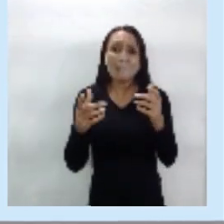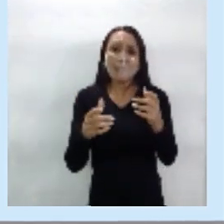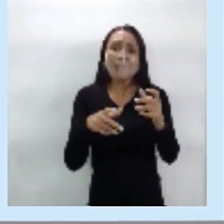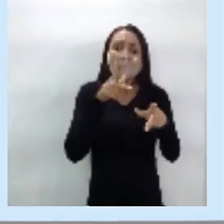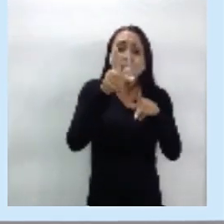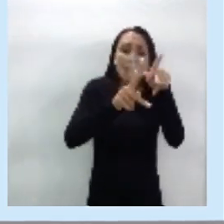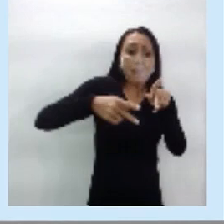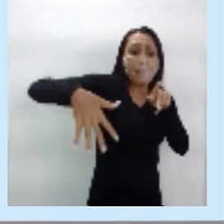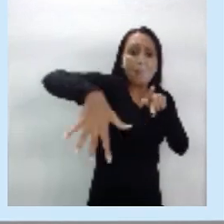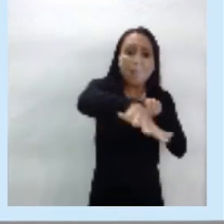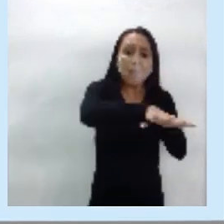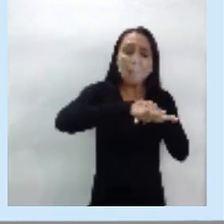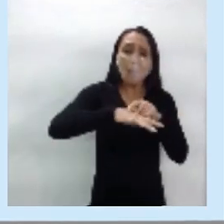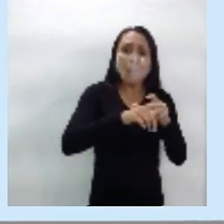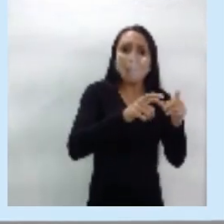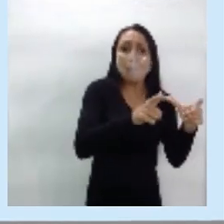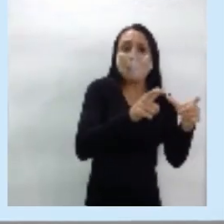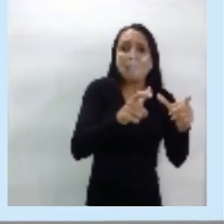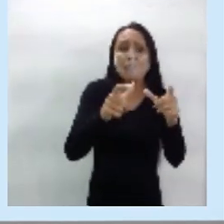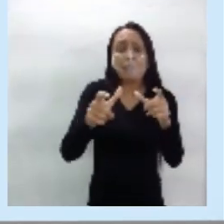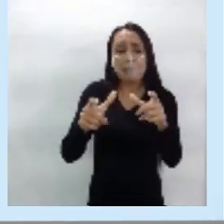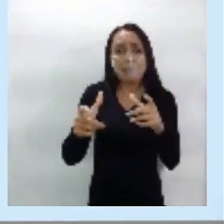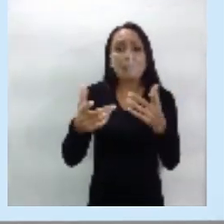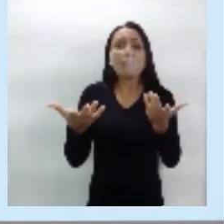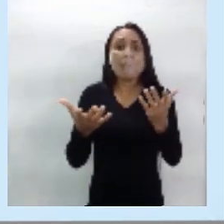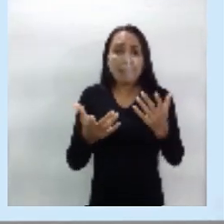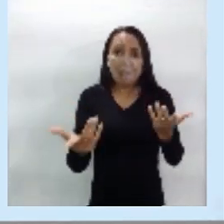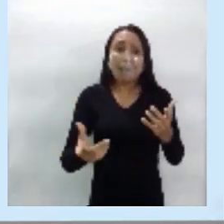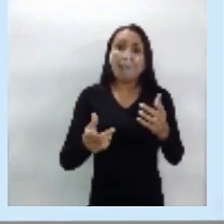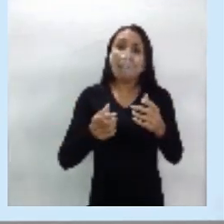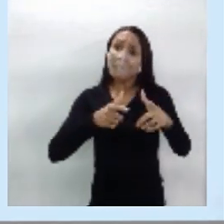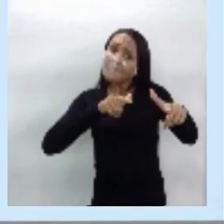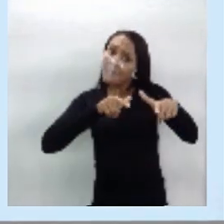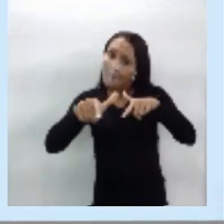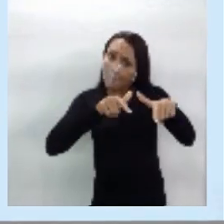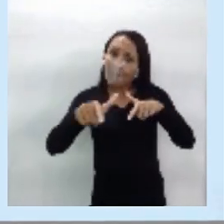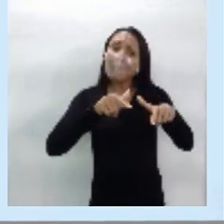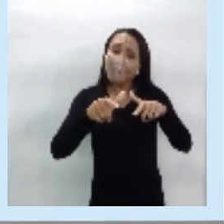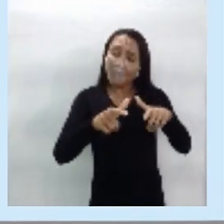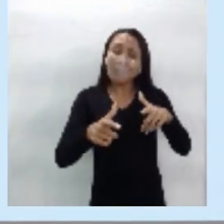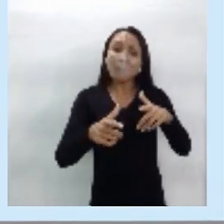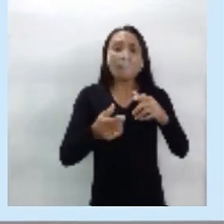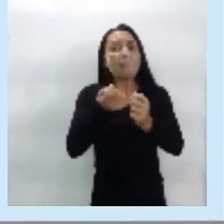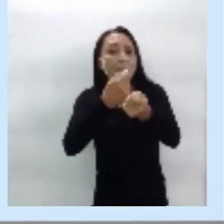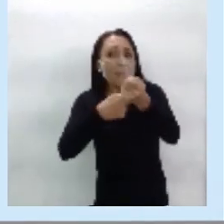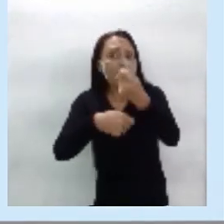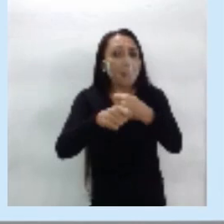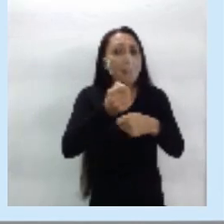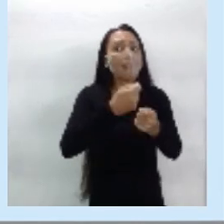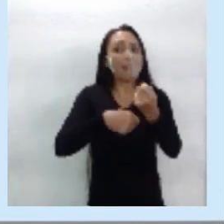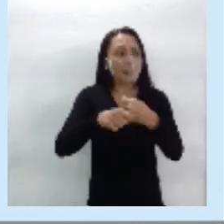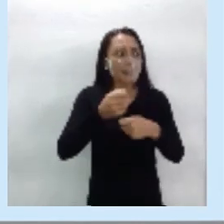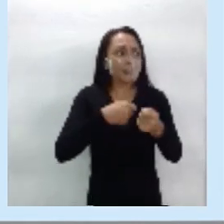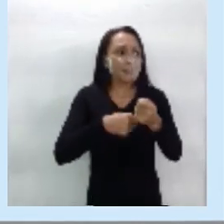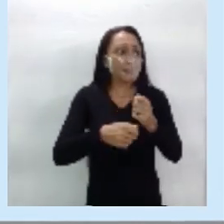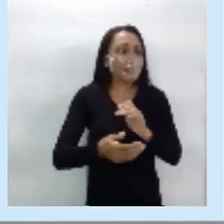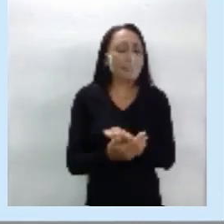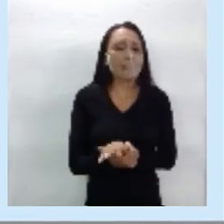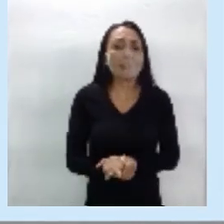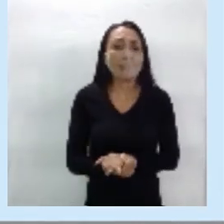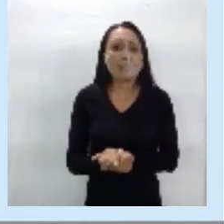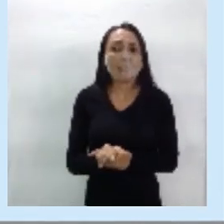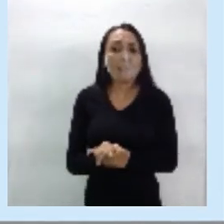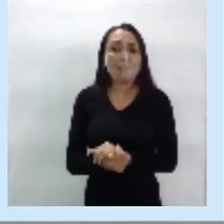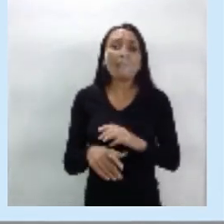os povos passassem a ter o comércio. E vocês viram também que as